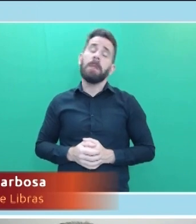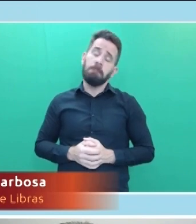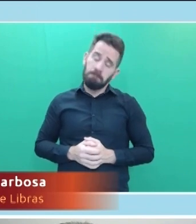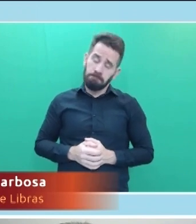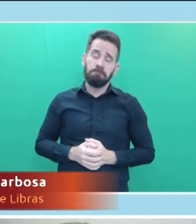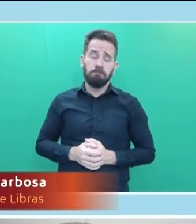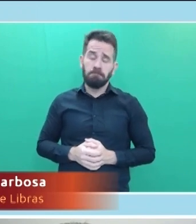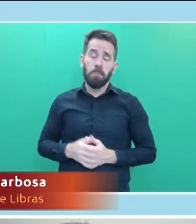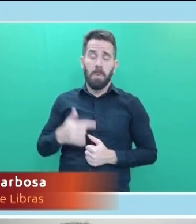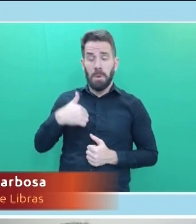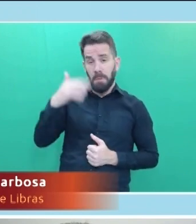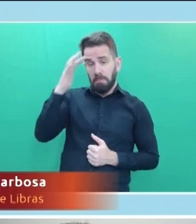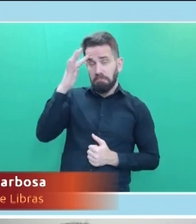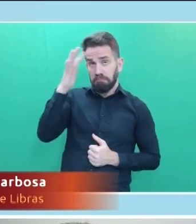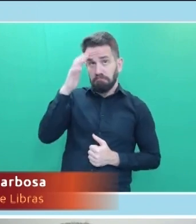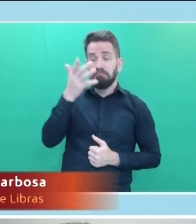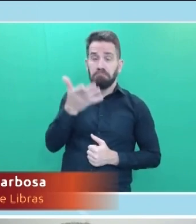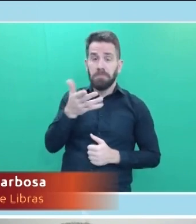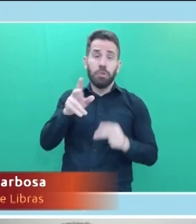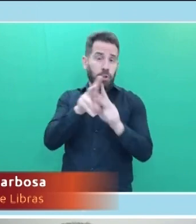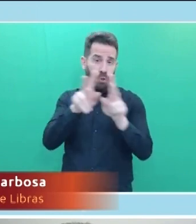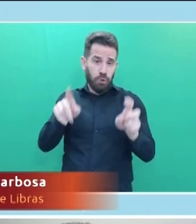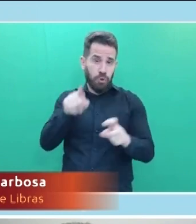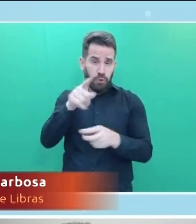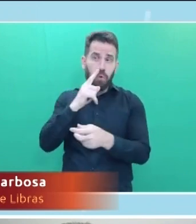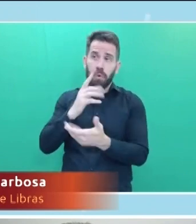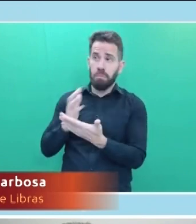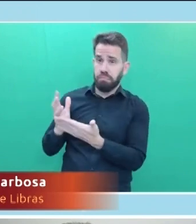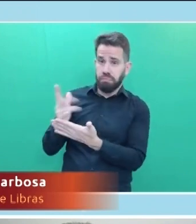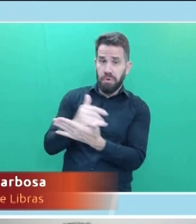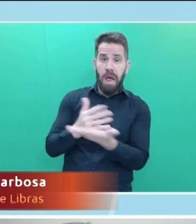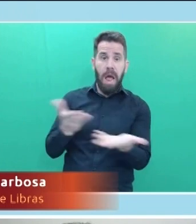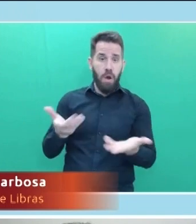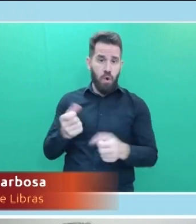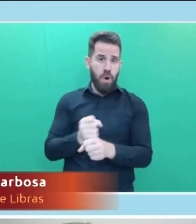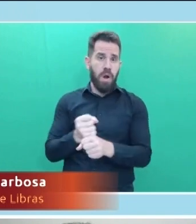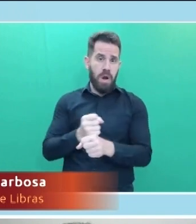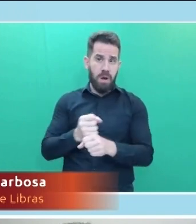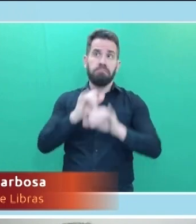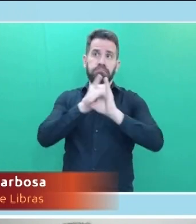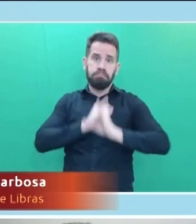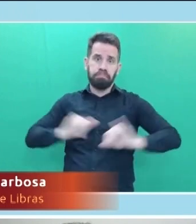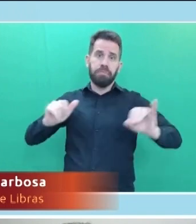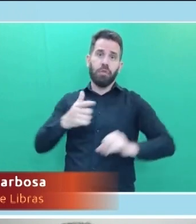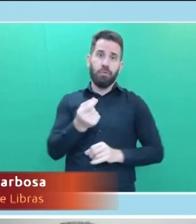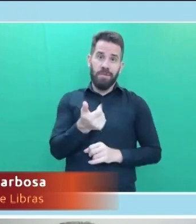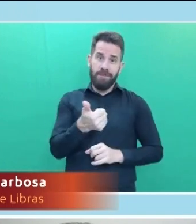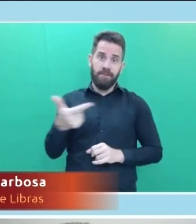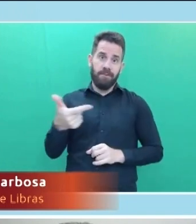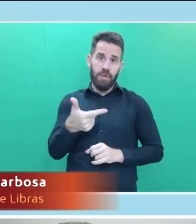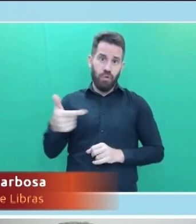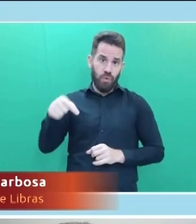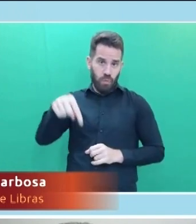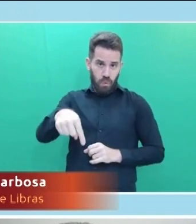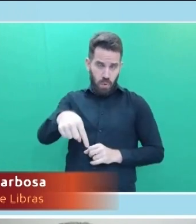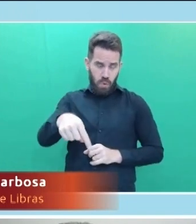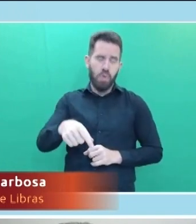do levantamento atualizado agora, segundo o IBGE,